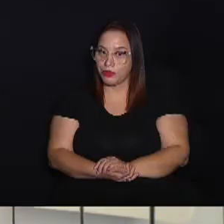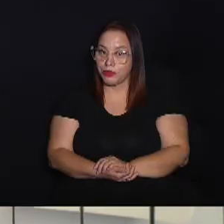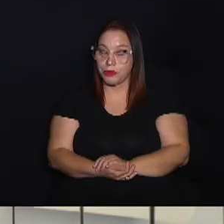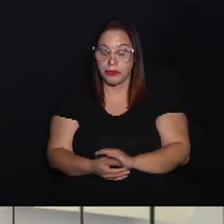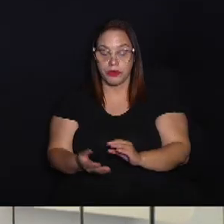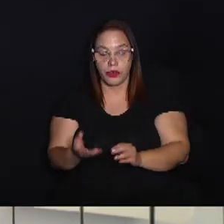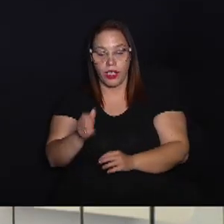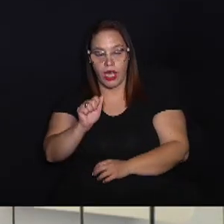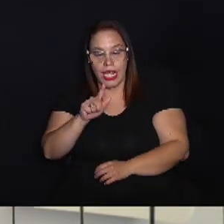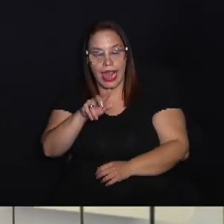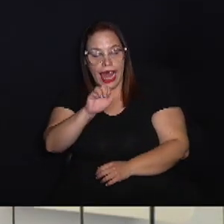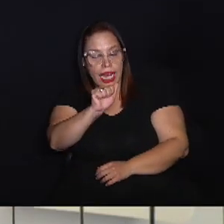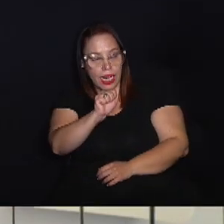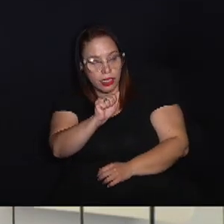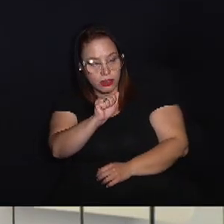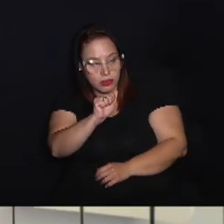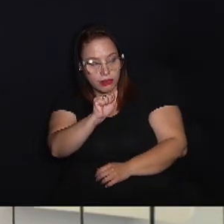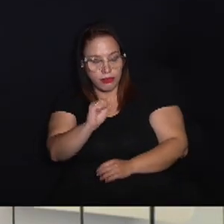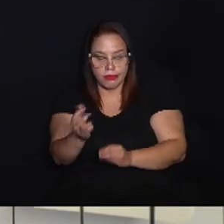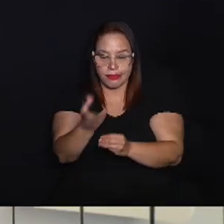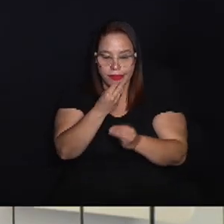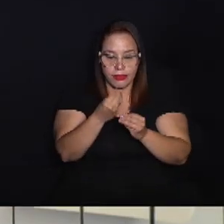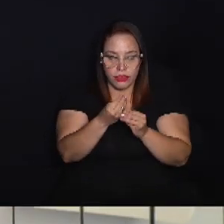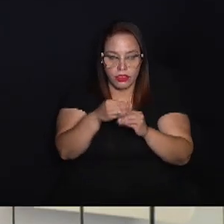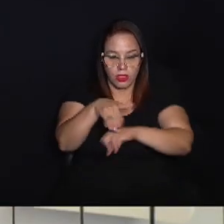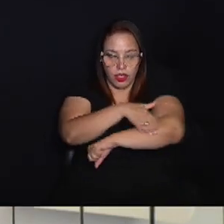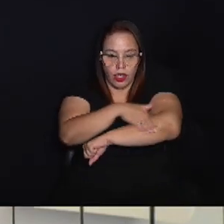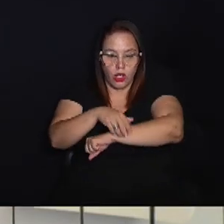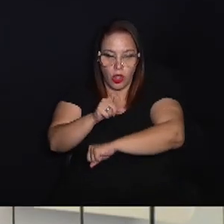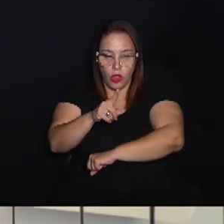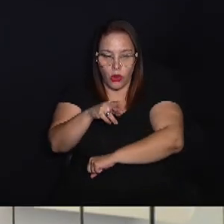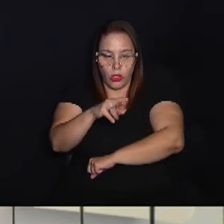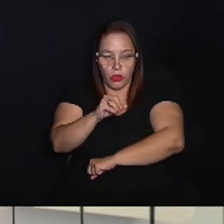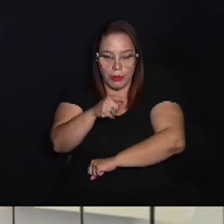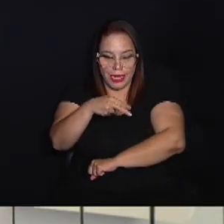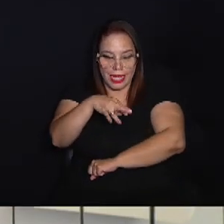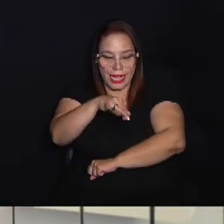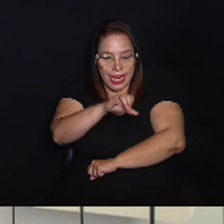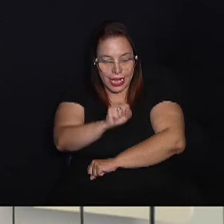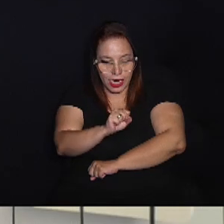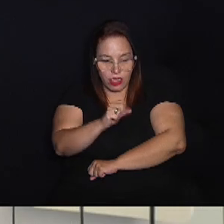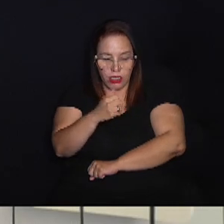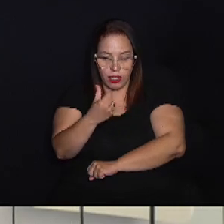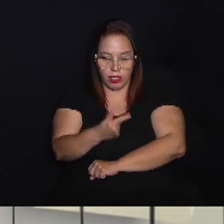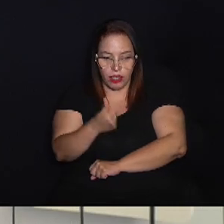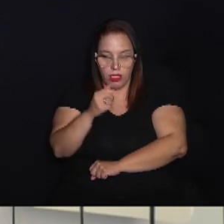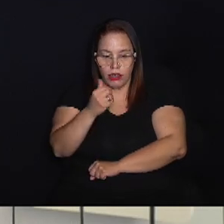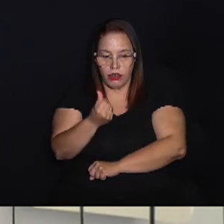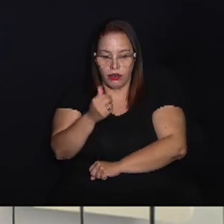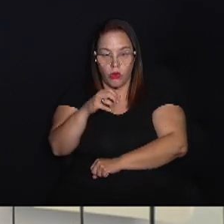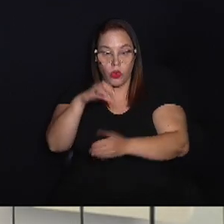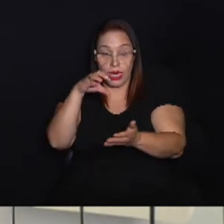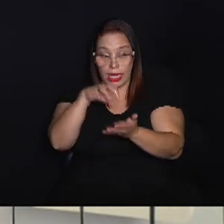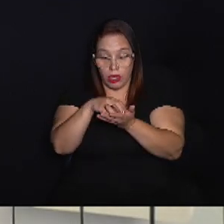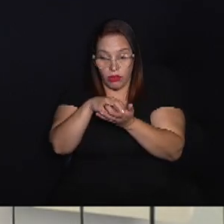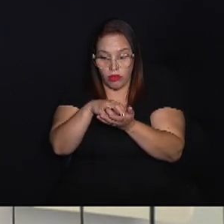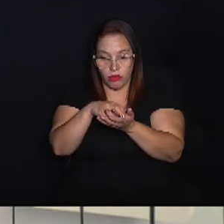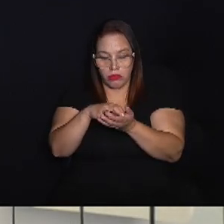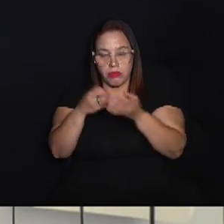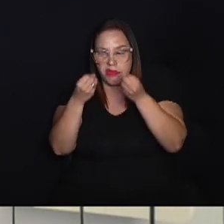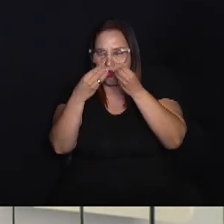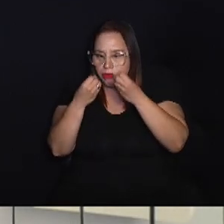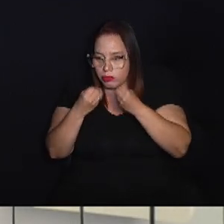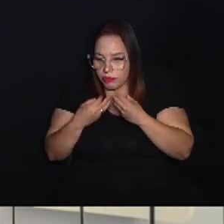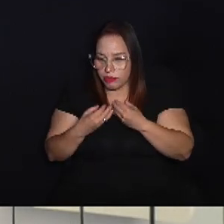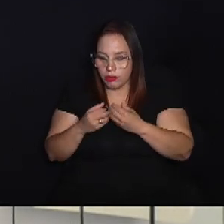A Academia Campineira de Letras e Artes fica na rua Doutor Mascarenhas, número 412, no centro. Informações